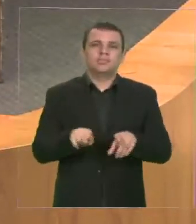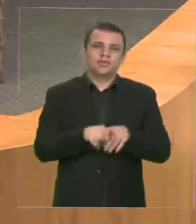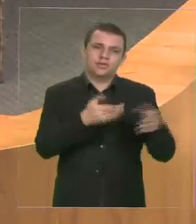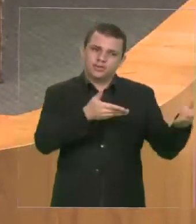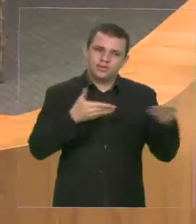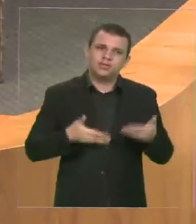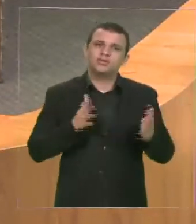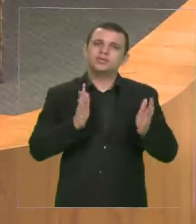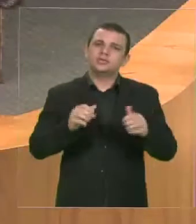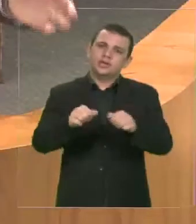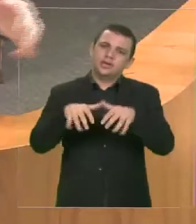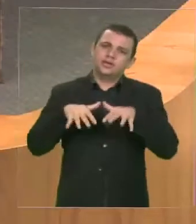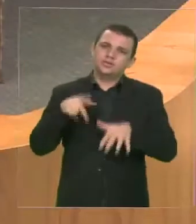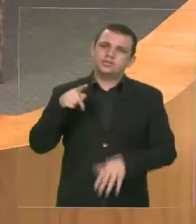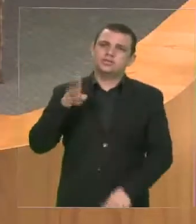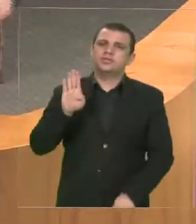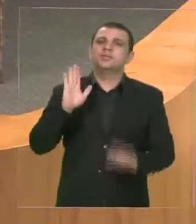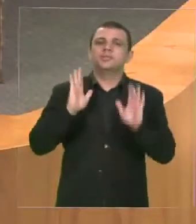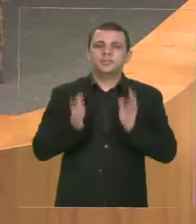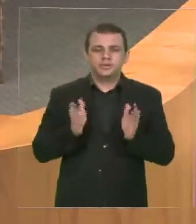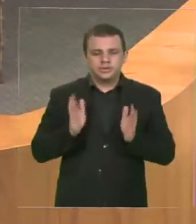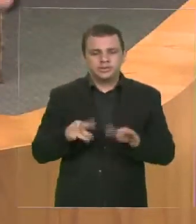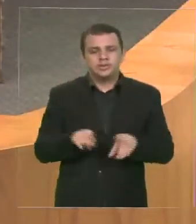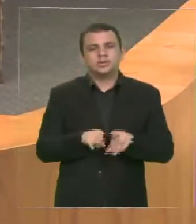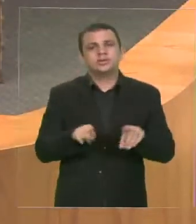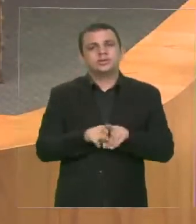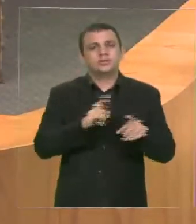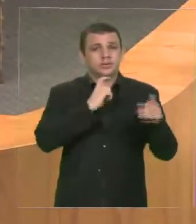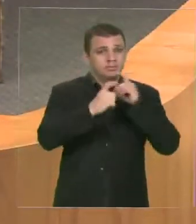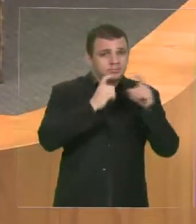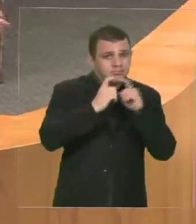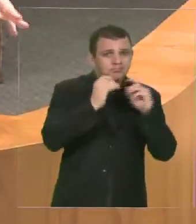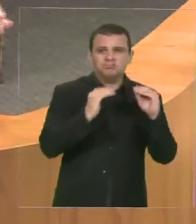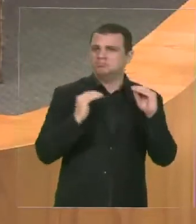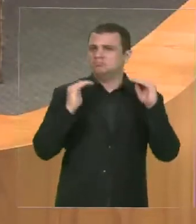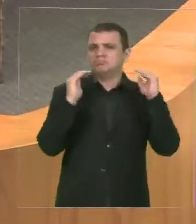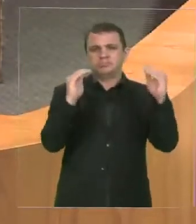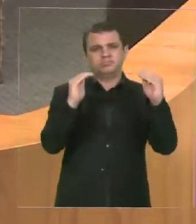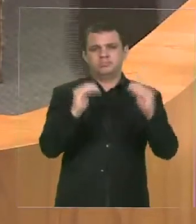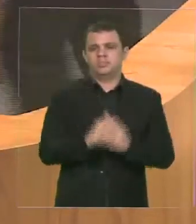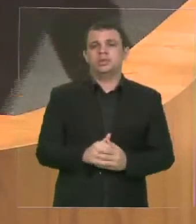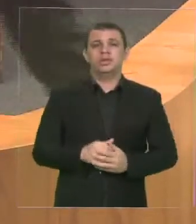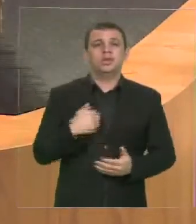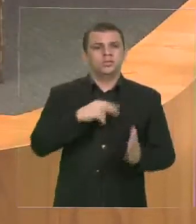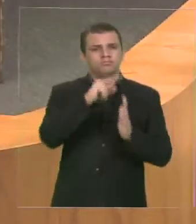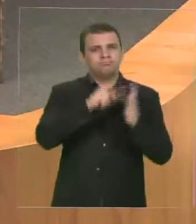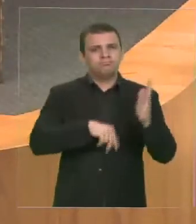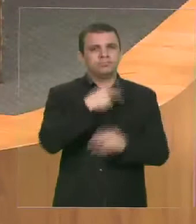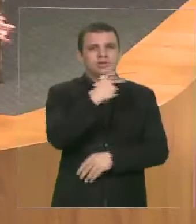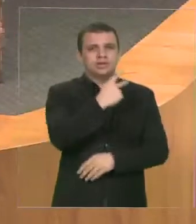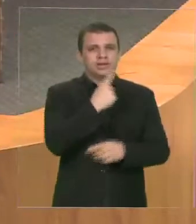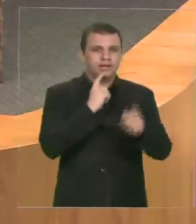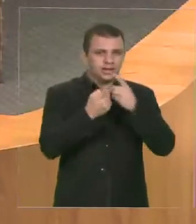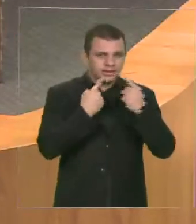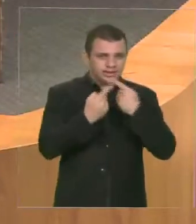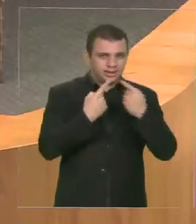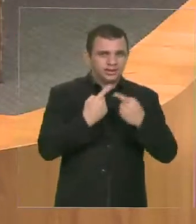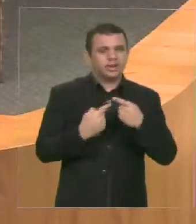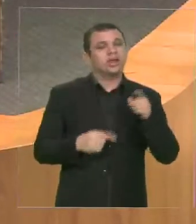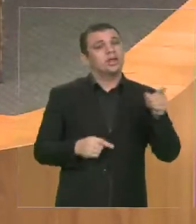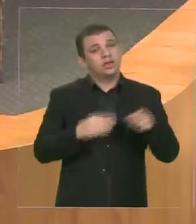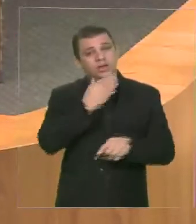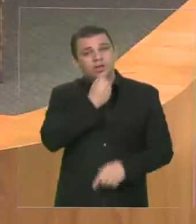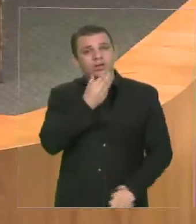algumas audiências públicas, já veio, já debatemos de alto nível. Então, eu li atentamente a entrevista do Marcelo e ele teve